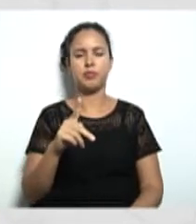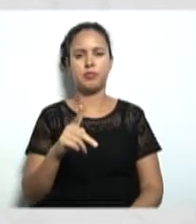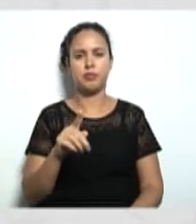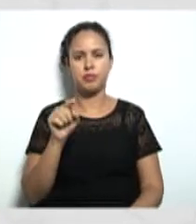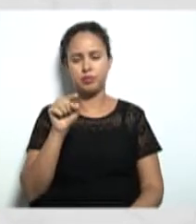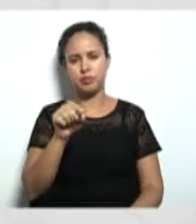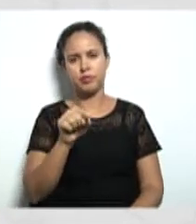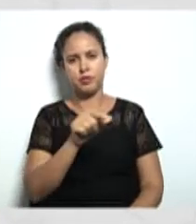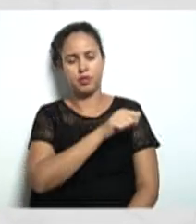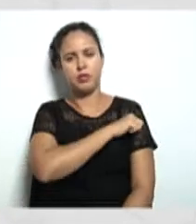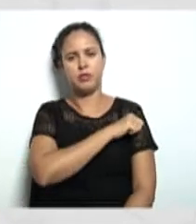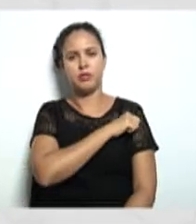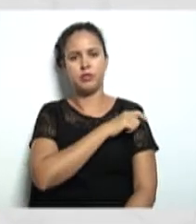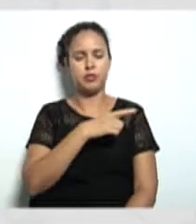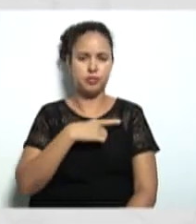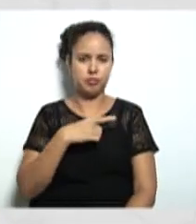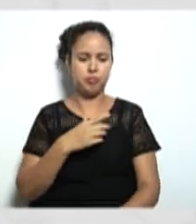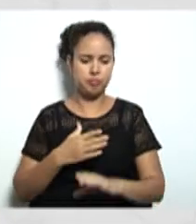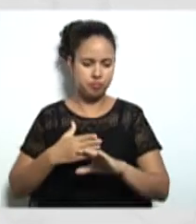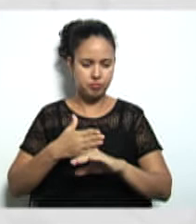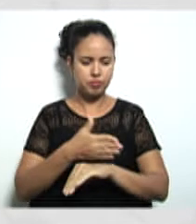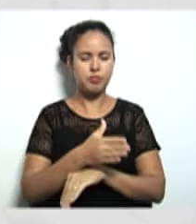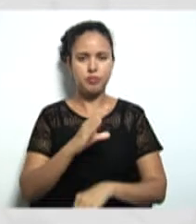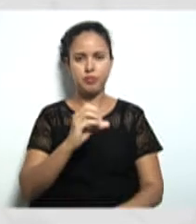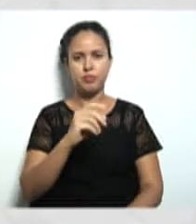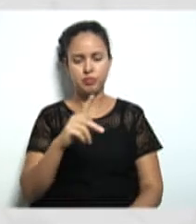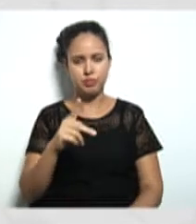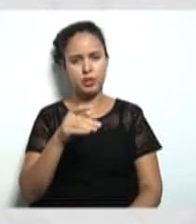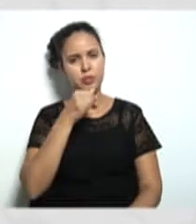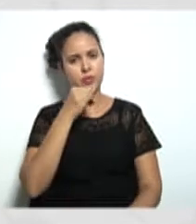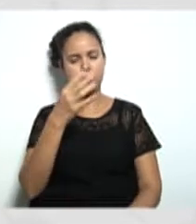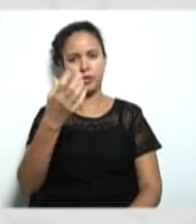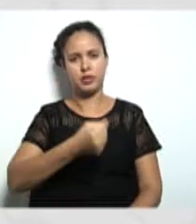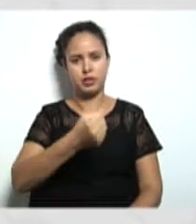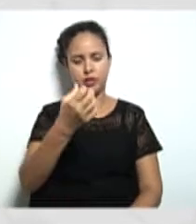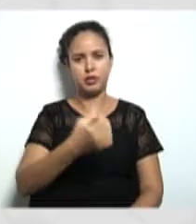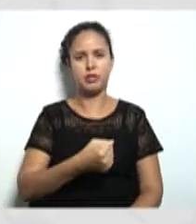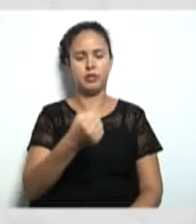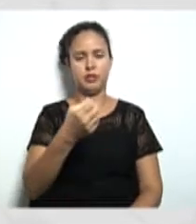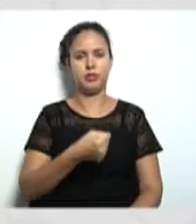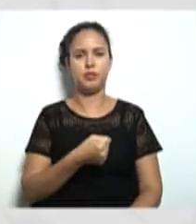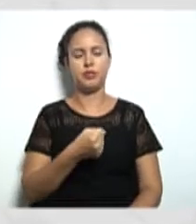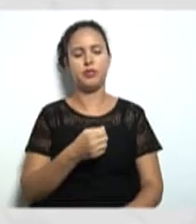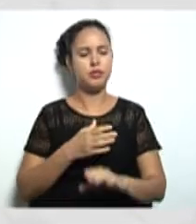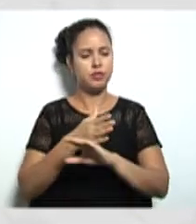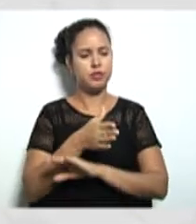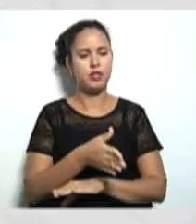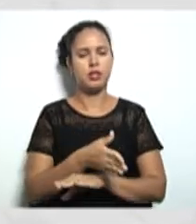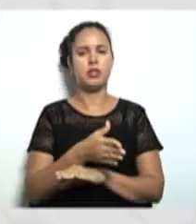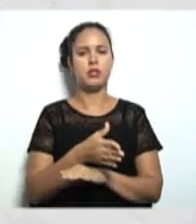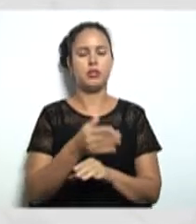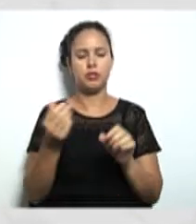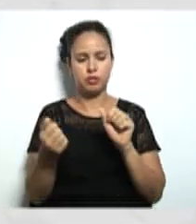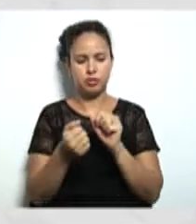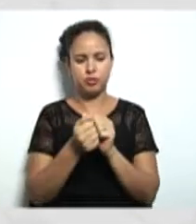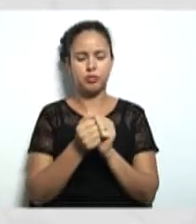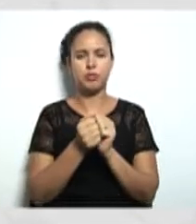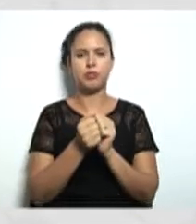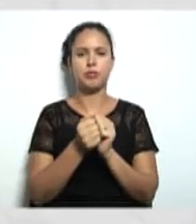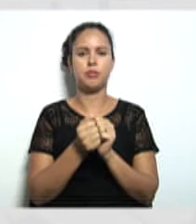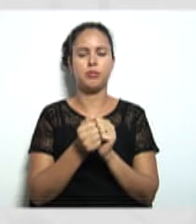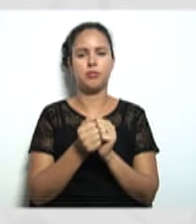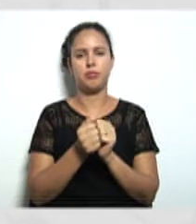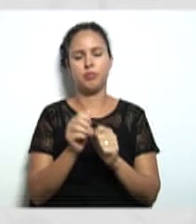vocês, né, têm acesso a uma cooperativa de leite, então vai lá na cooperativa de leite, passar um período, uma carga horária